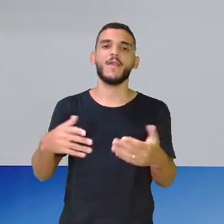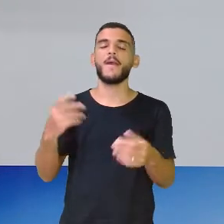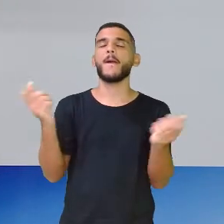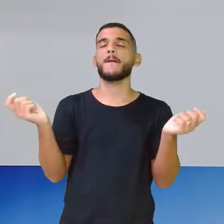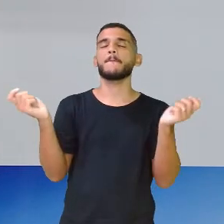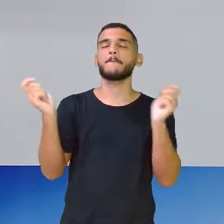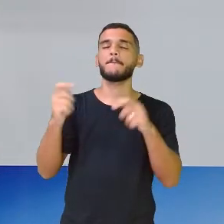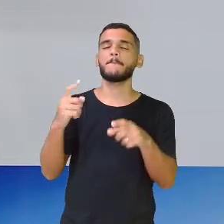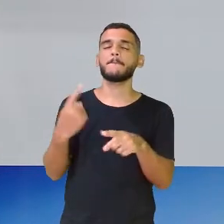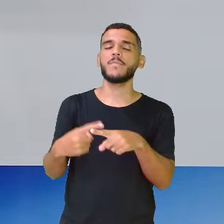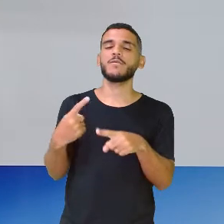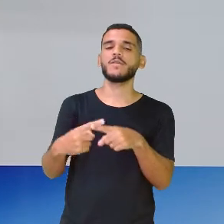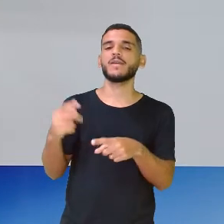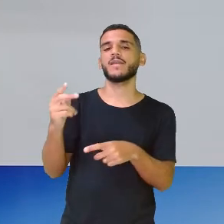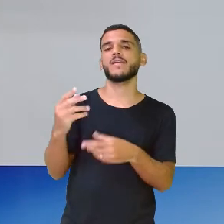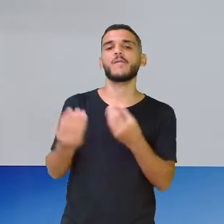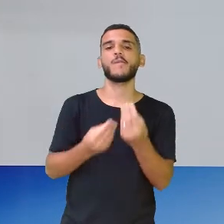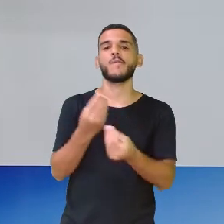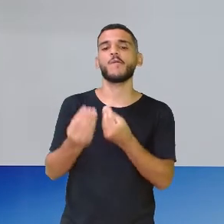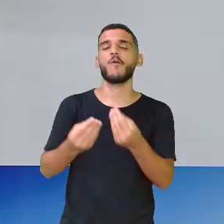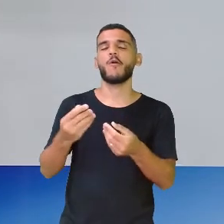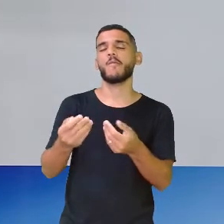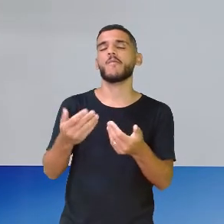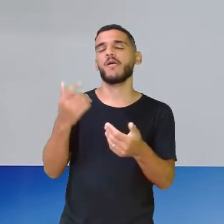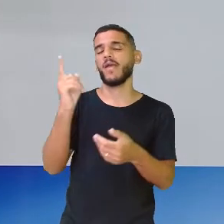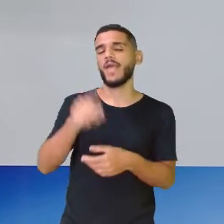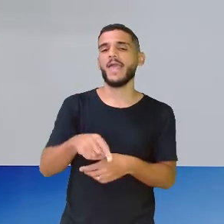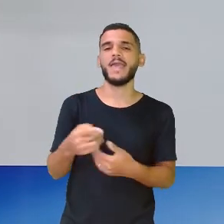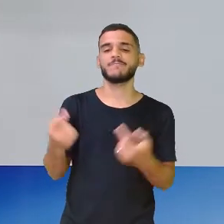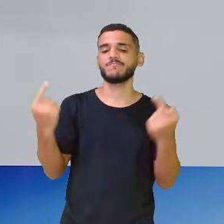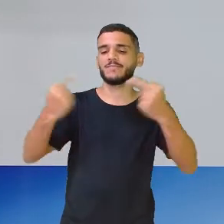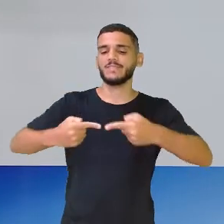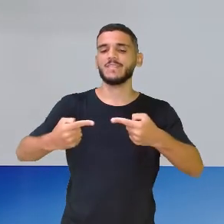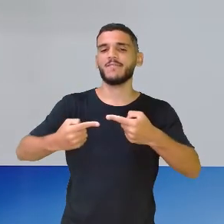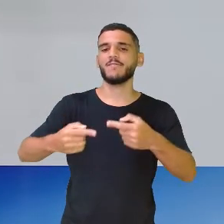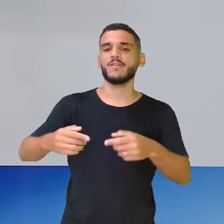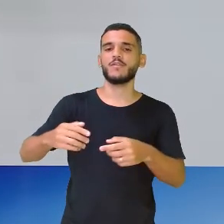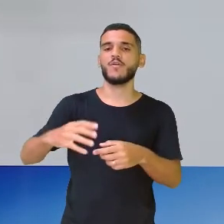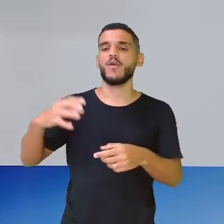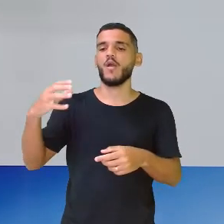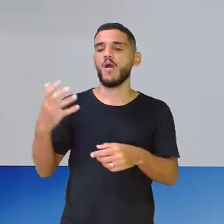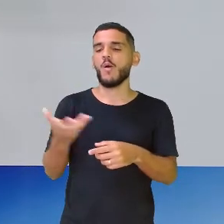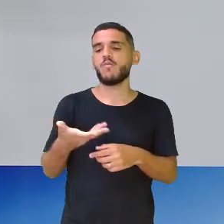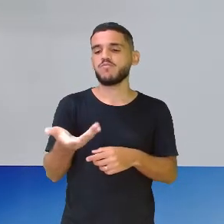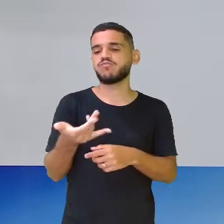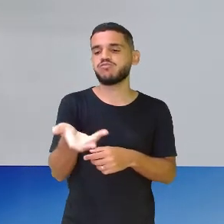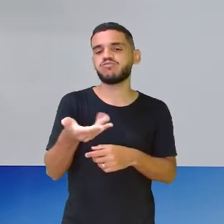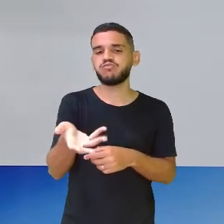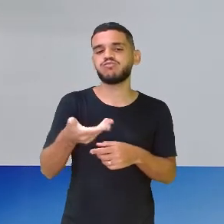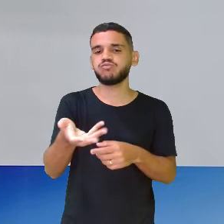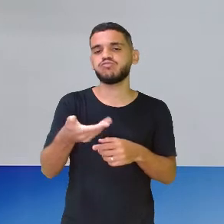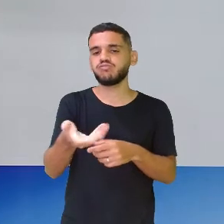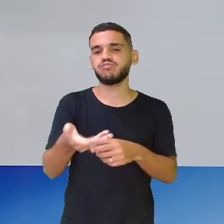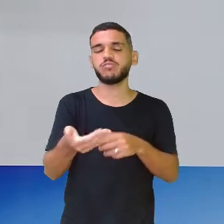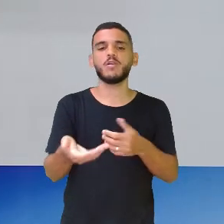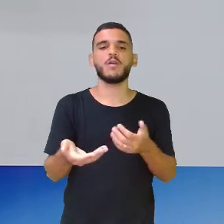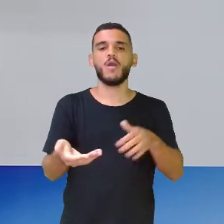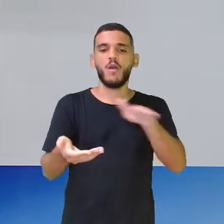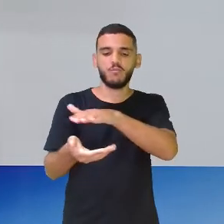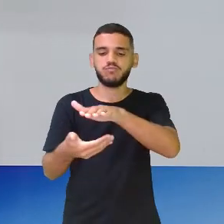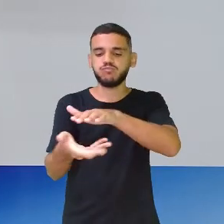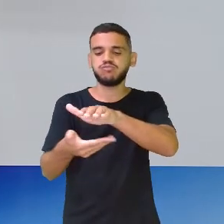gente precisa de outros, vamos dizer assim, a gente precisa do milésimo de segundo